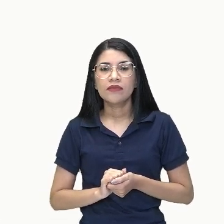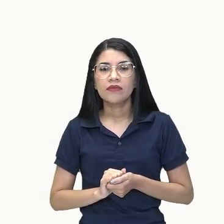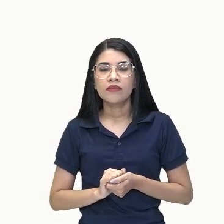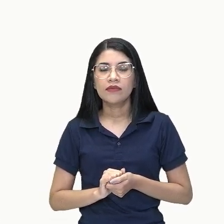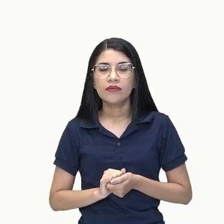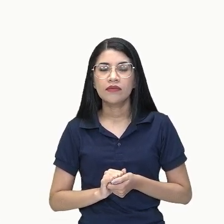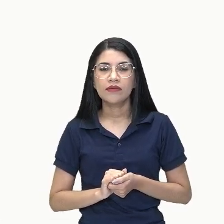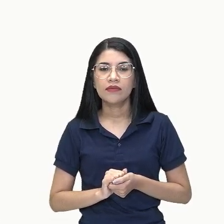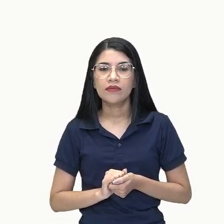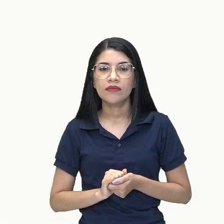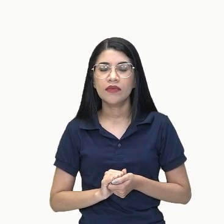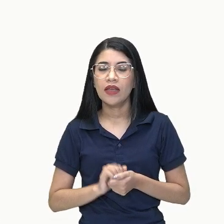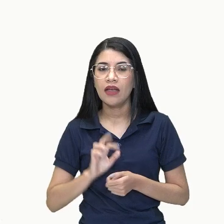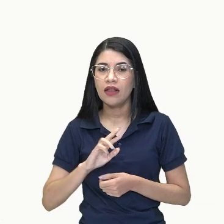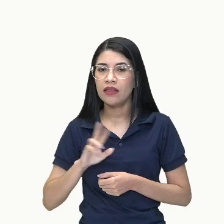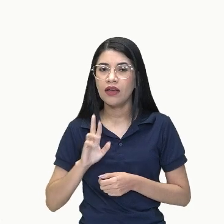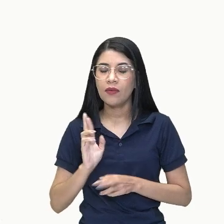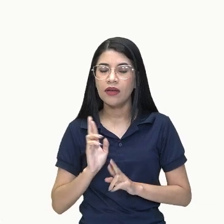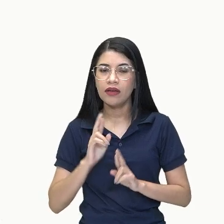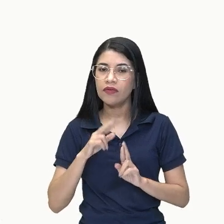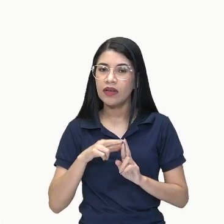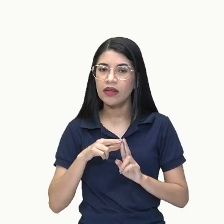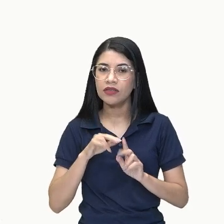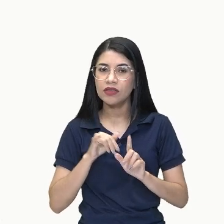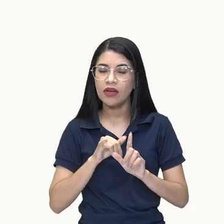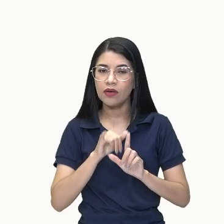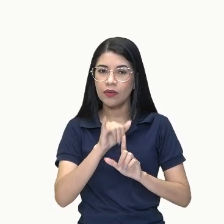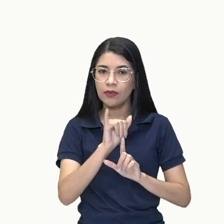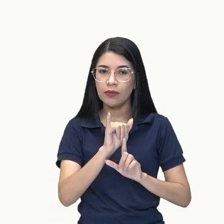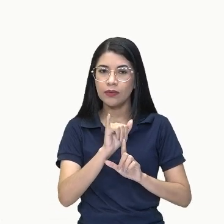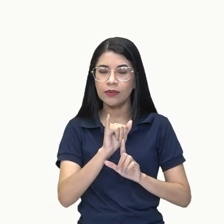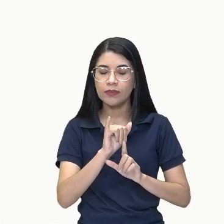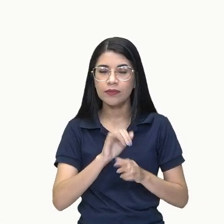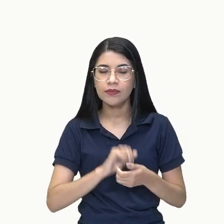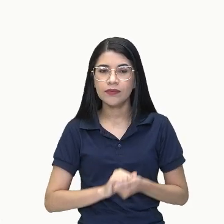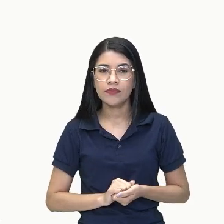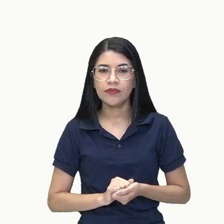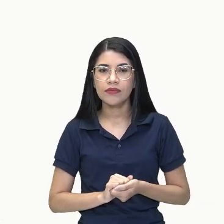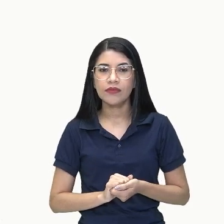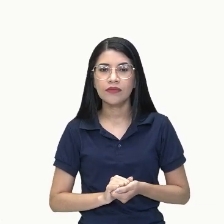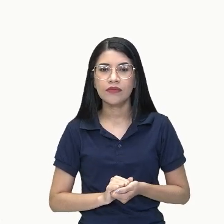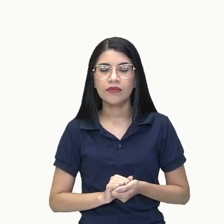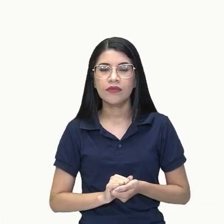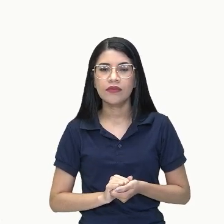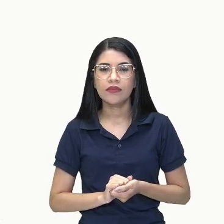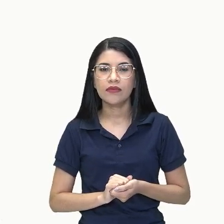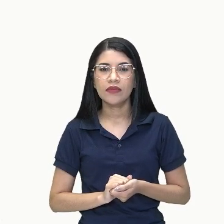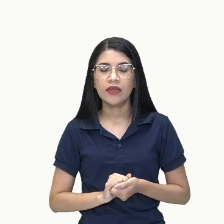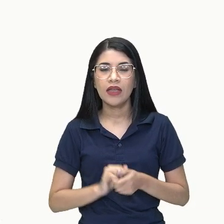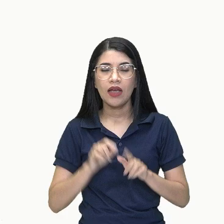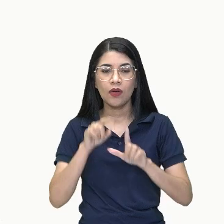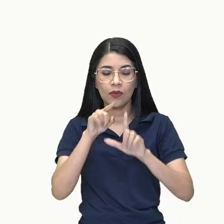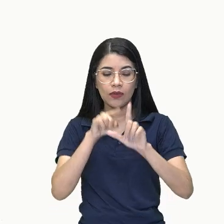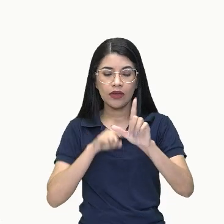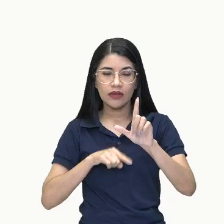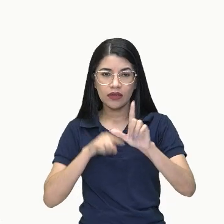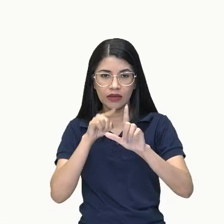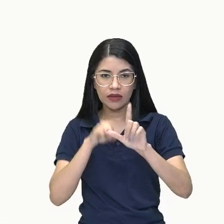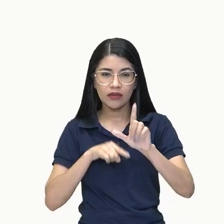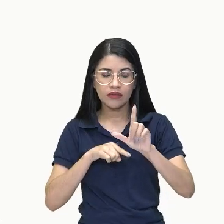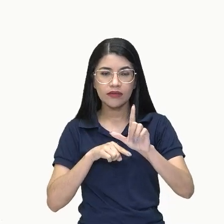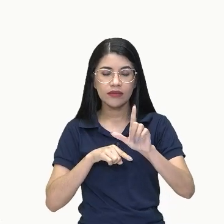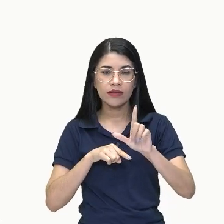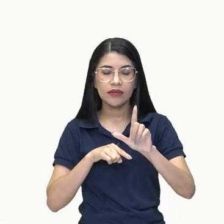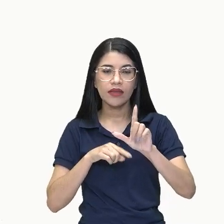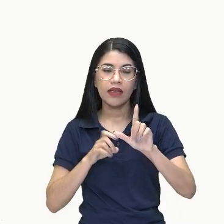eles não se referem ao eixo das abscissas. Eles se referem ao eixo das ordenadas. Ou,